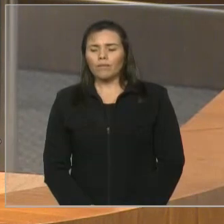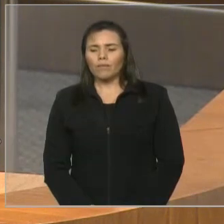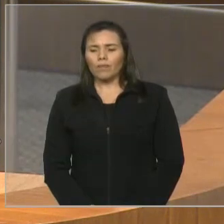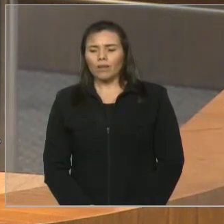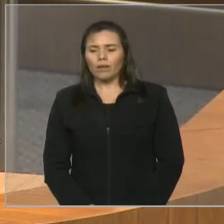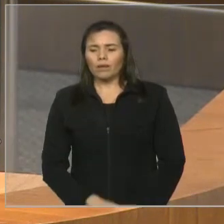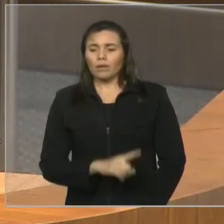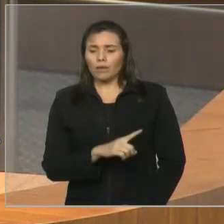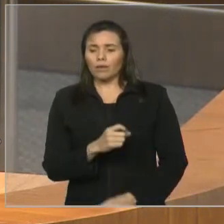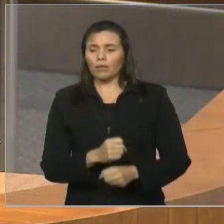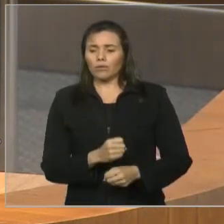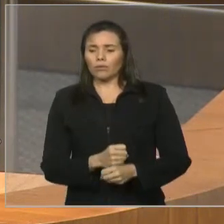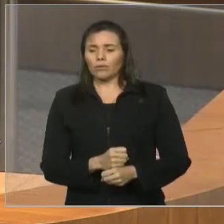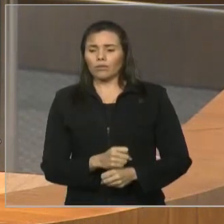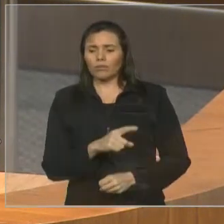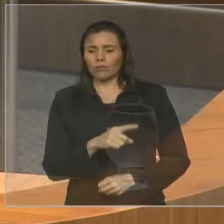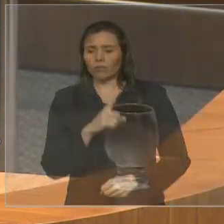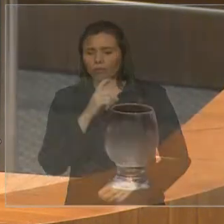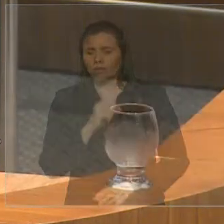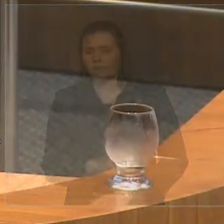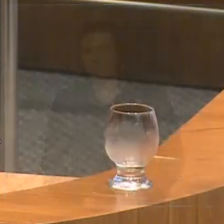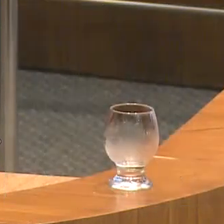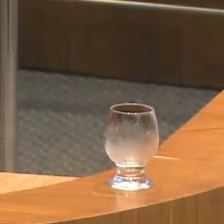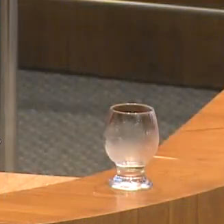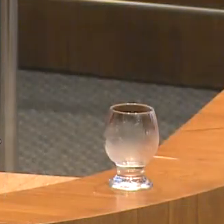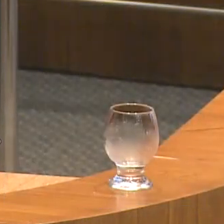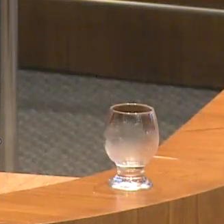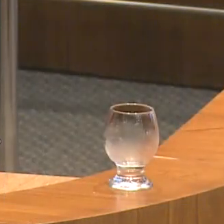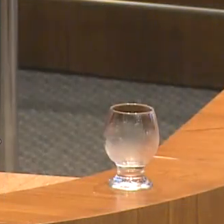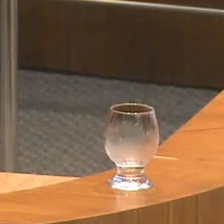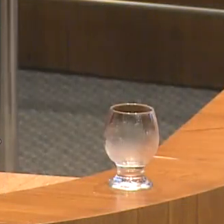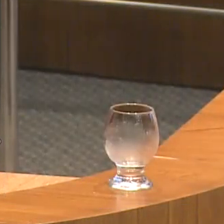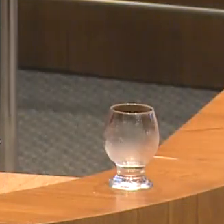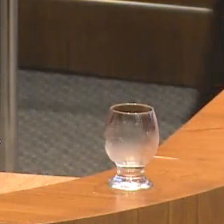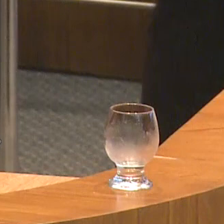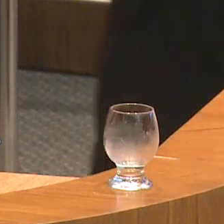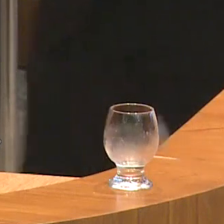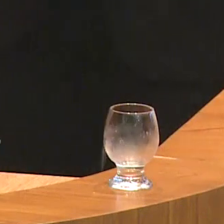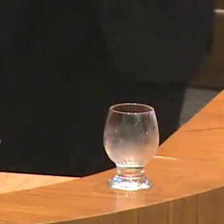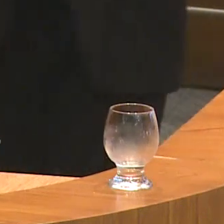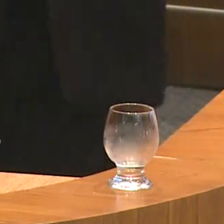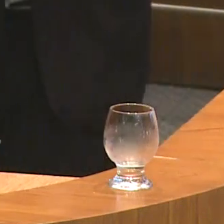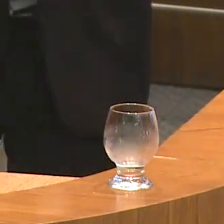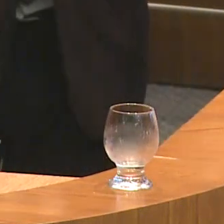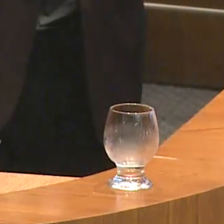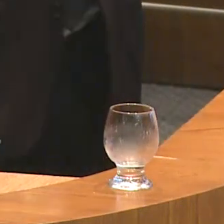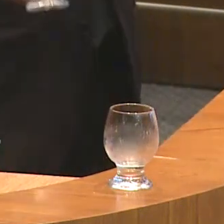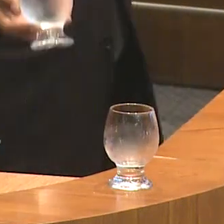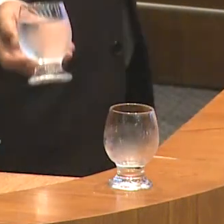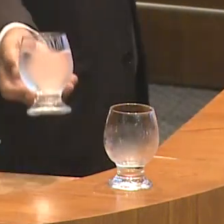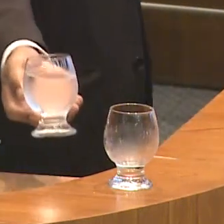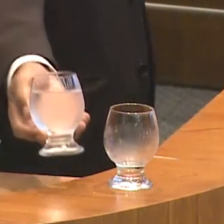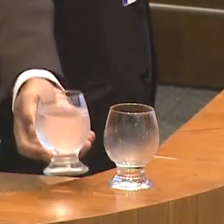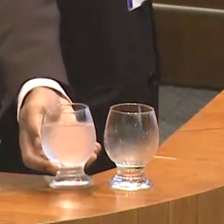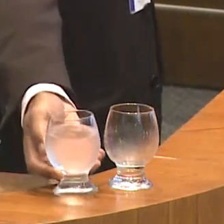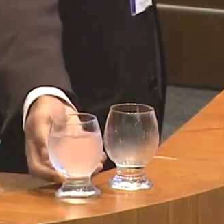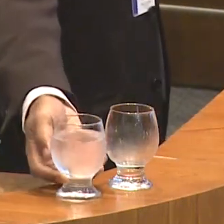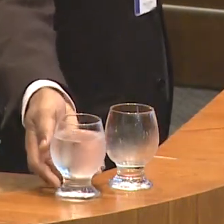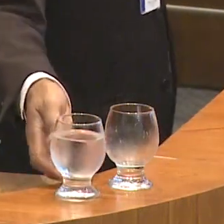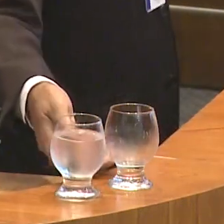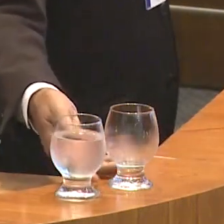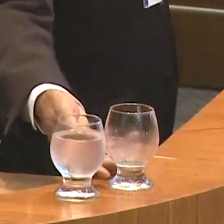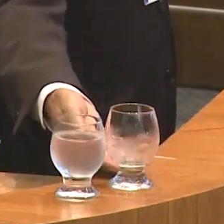de Matões do Norte, que é necessário a reforma e está sendo executada. Houve, sim, a reunião na semana passada ainda